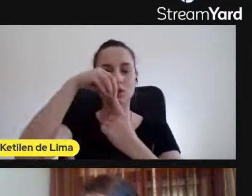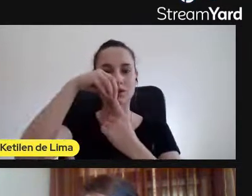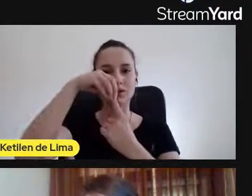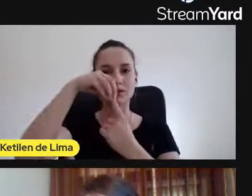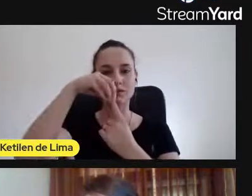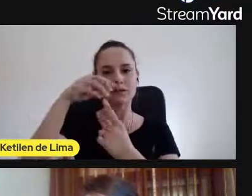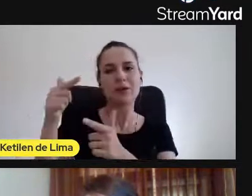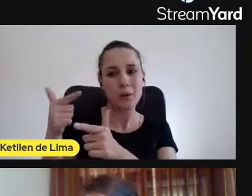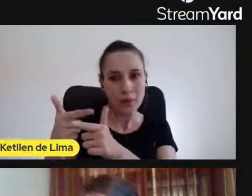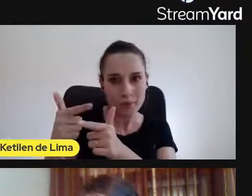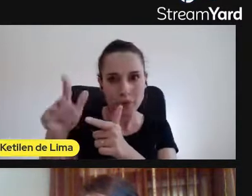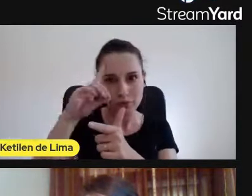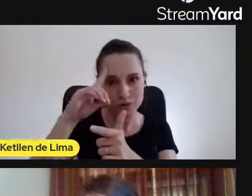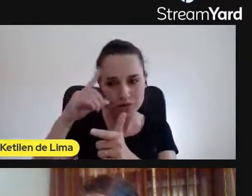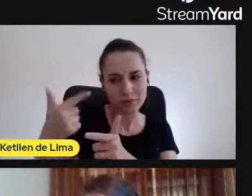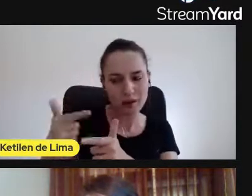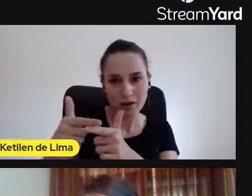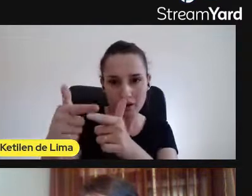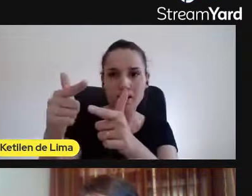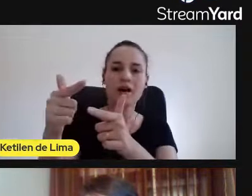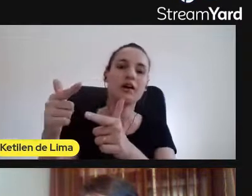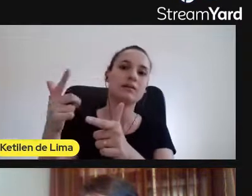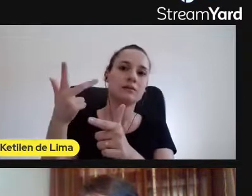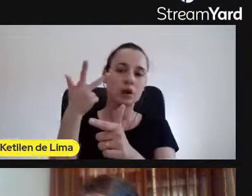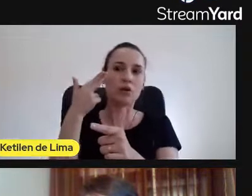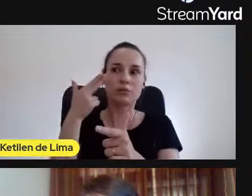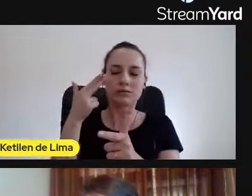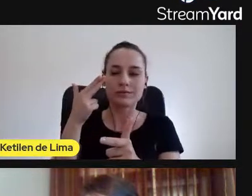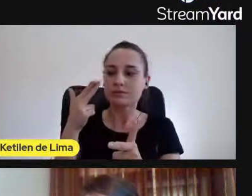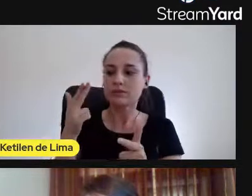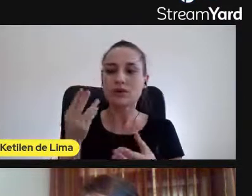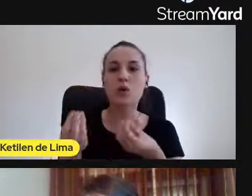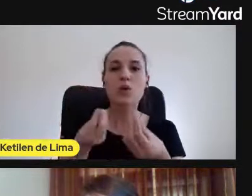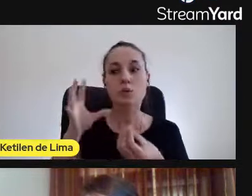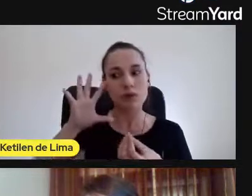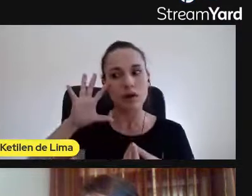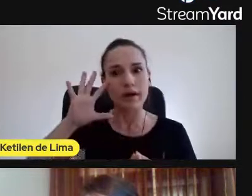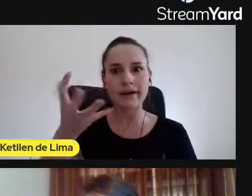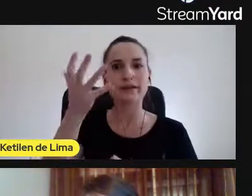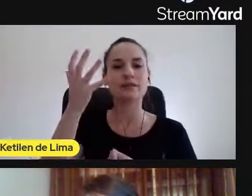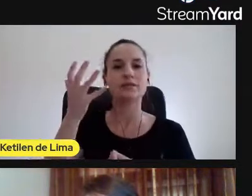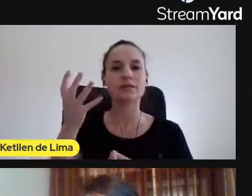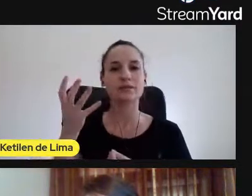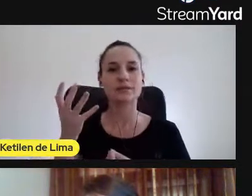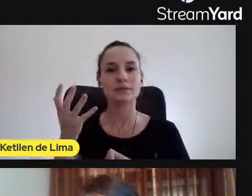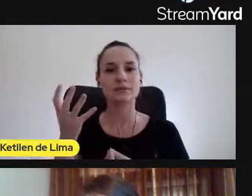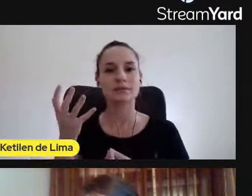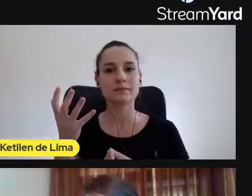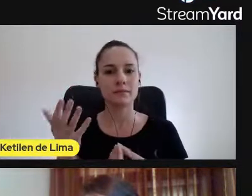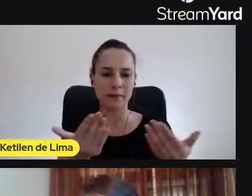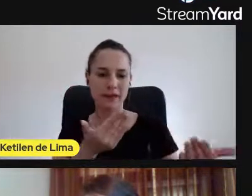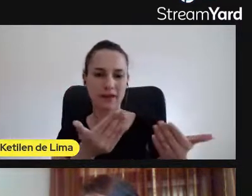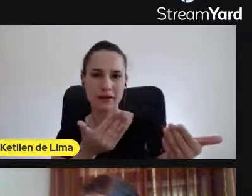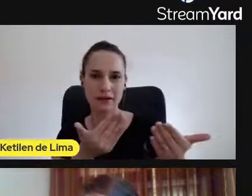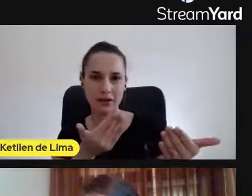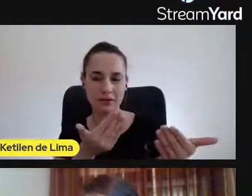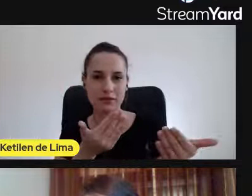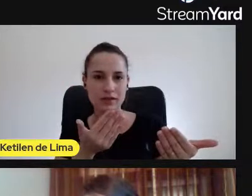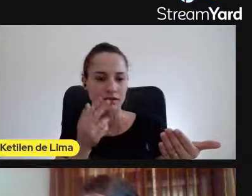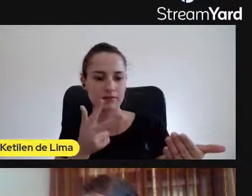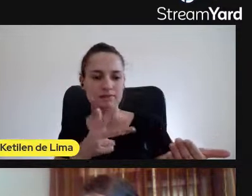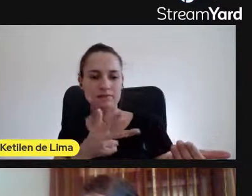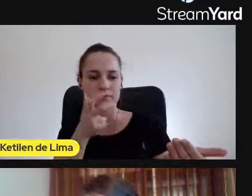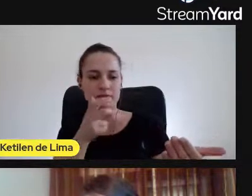essas questões e como que a gente vai resolver todas essas indagações que muitas vezes vêm da gente ver como o outro lida com isso, como